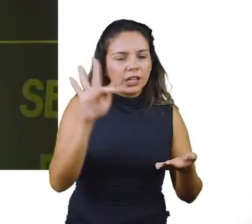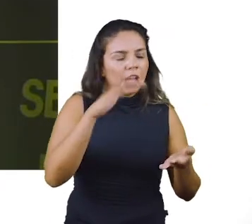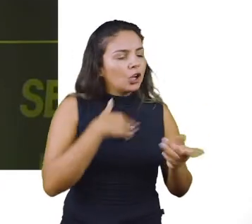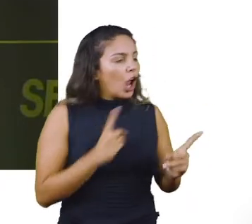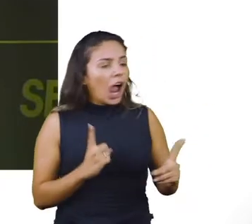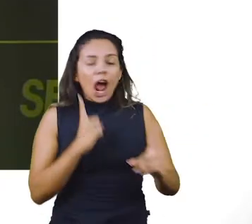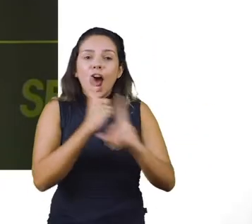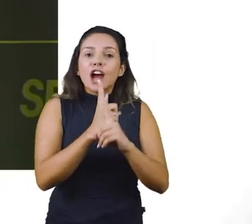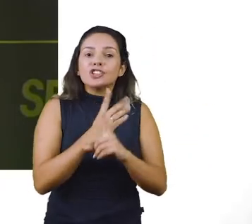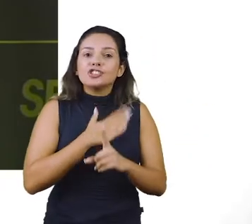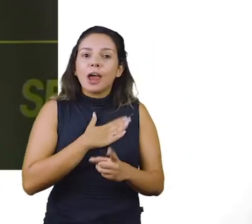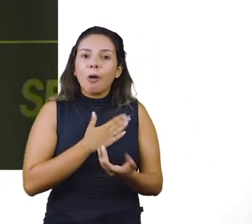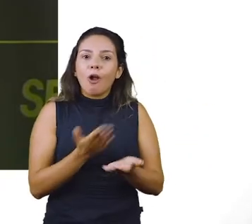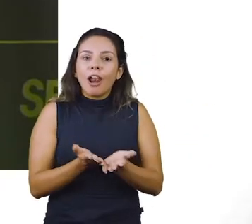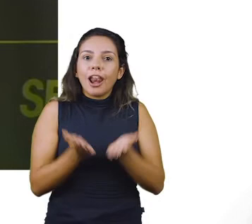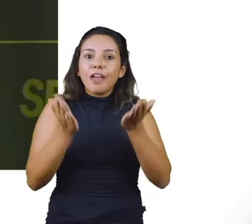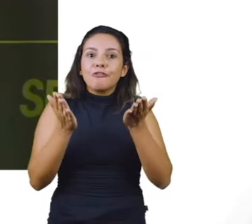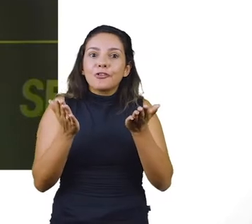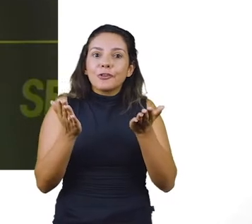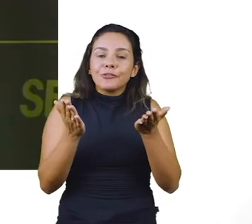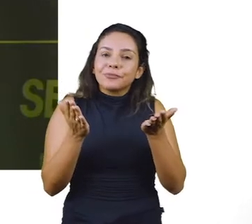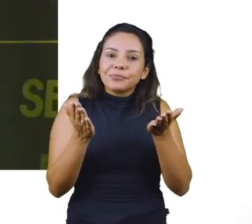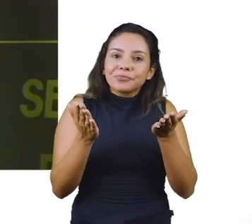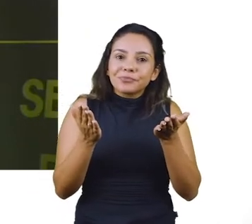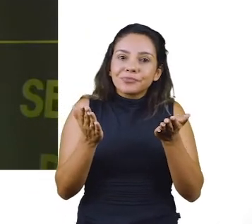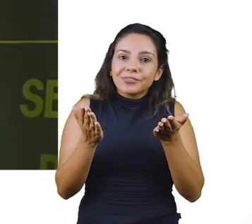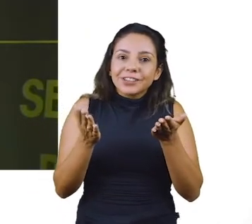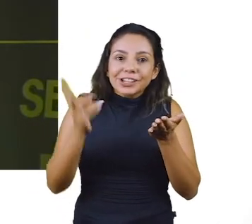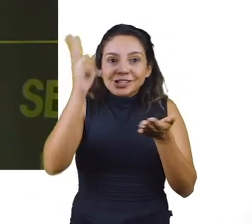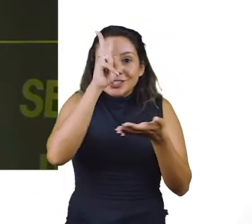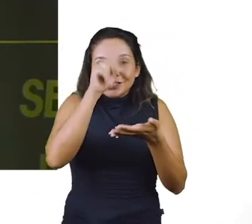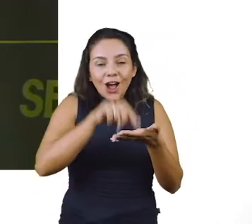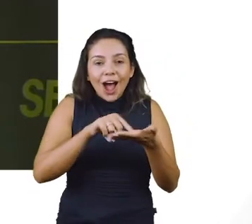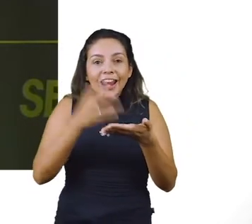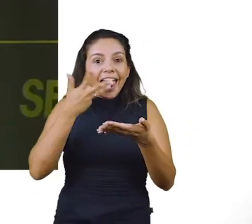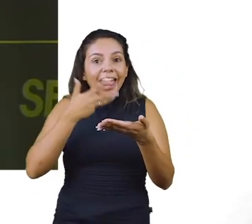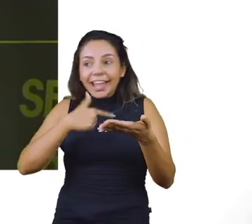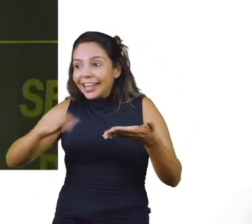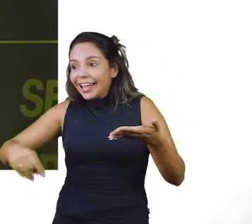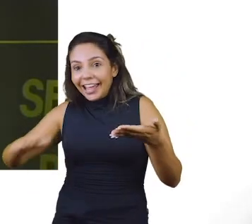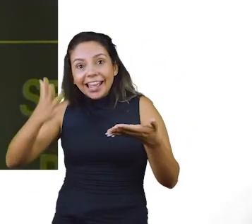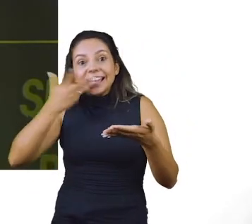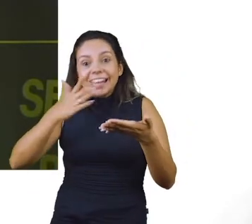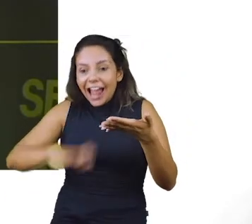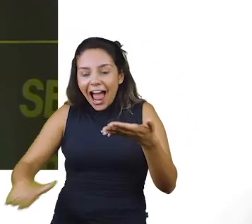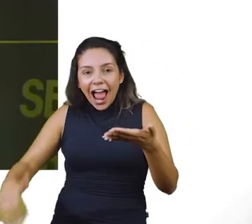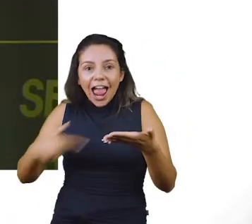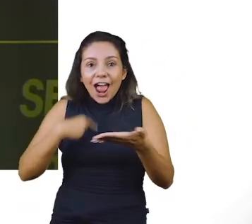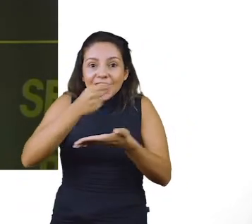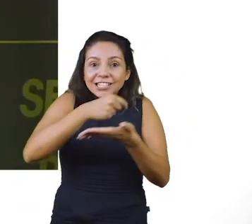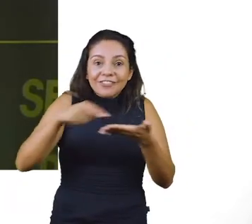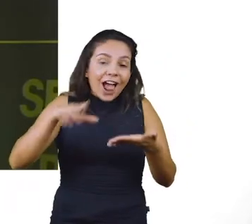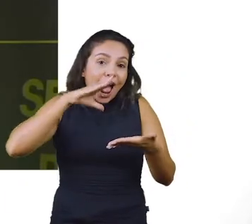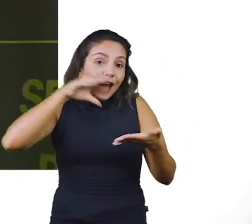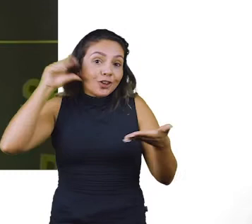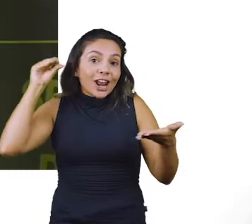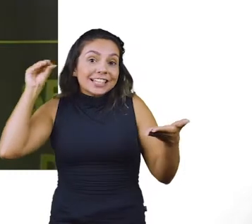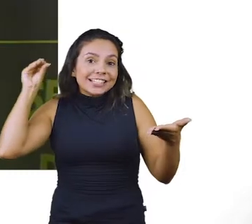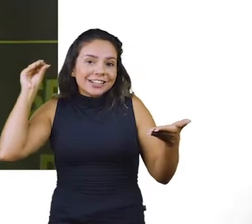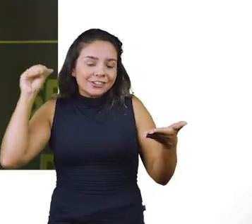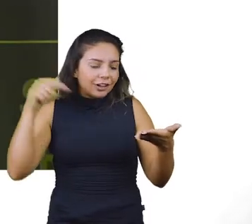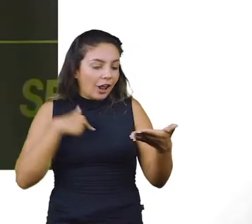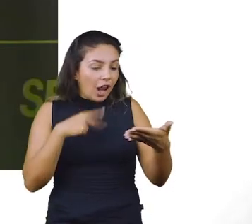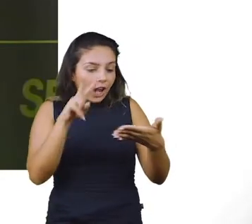historinhas que eu tinha escrito na infância e no início da adolescência. Foi uma das